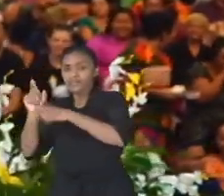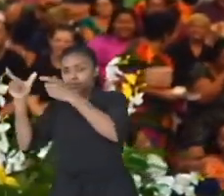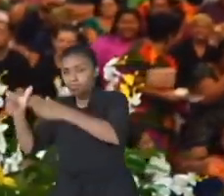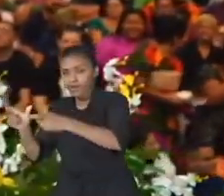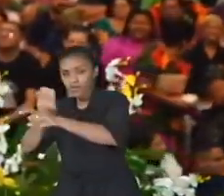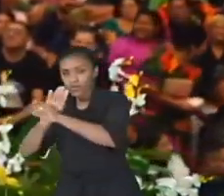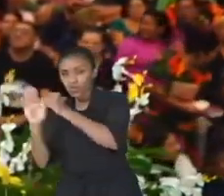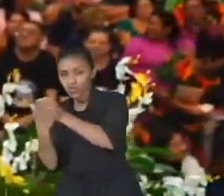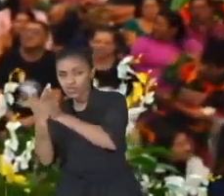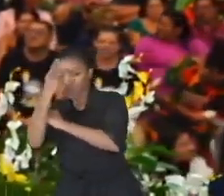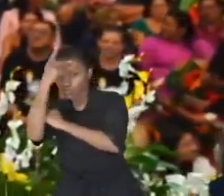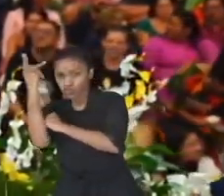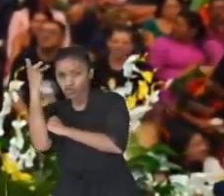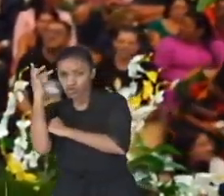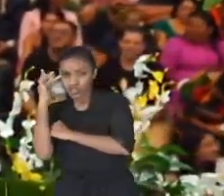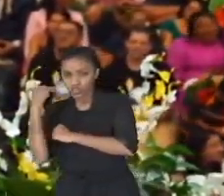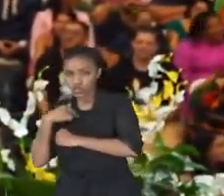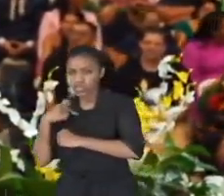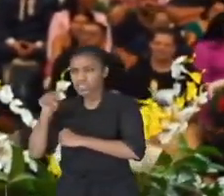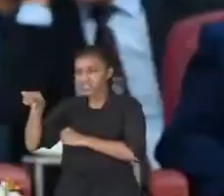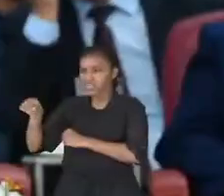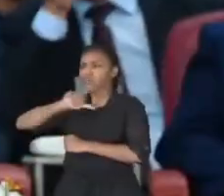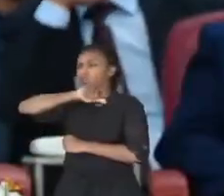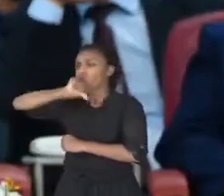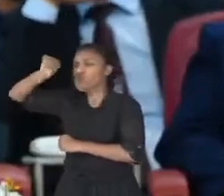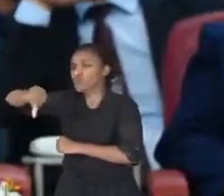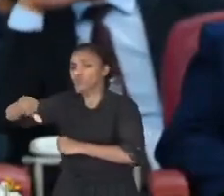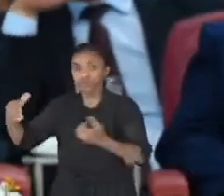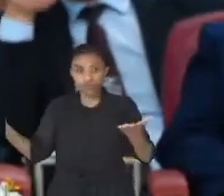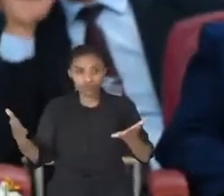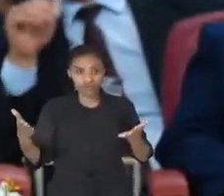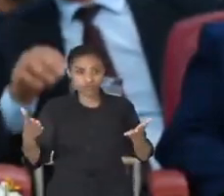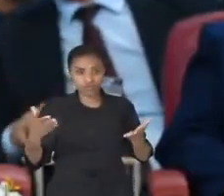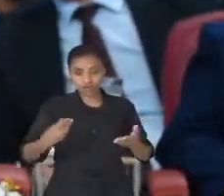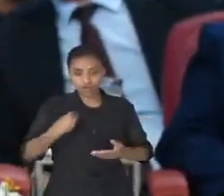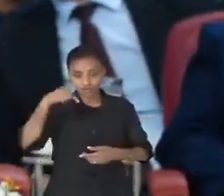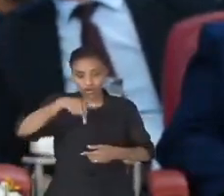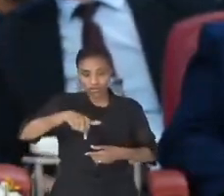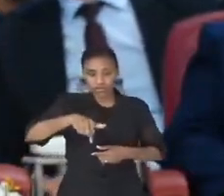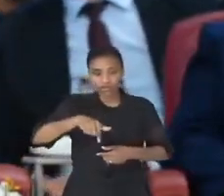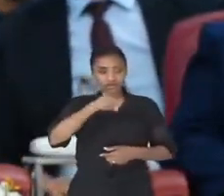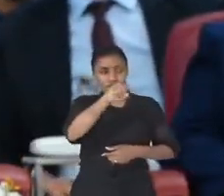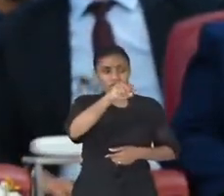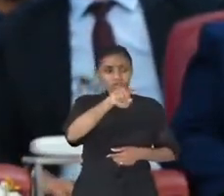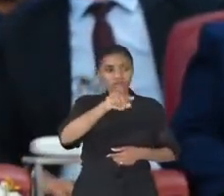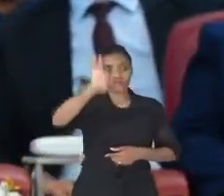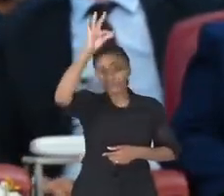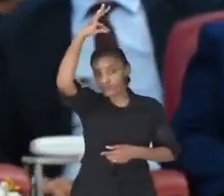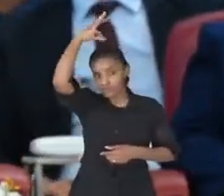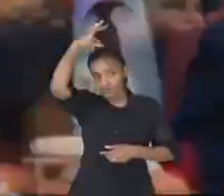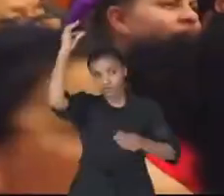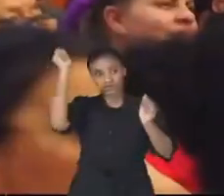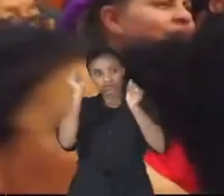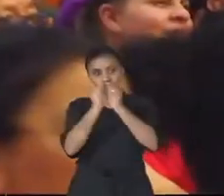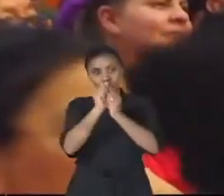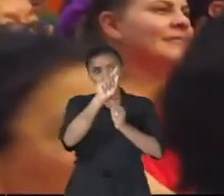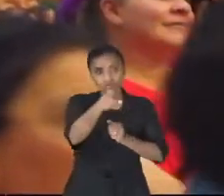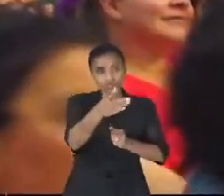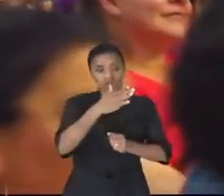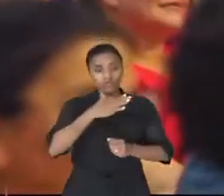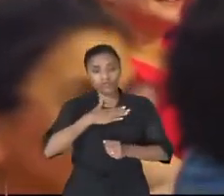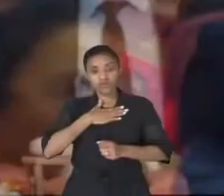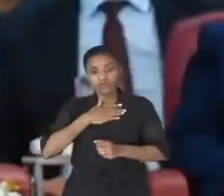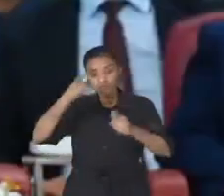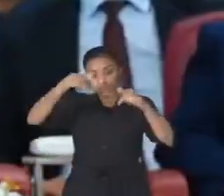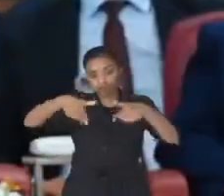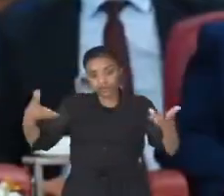as pessoas achavam que não ia sair nada de bom de lá. E olha onde Deus nos colocou. O Espírito Santo está com você, está comigo, Ele está aqui nessa